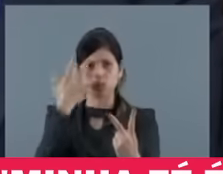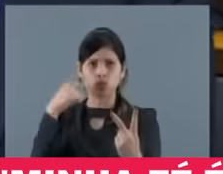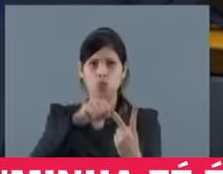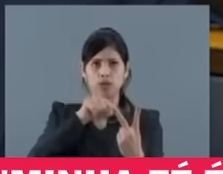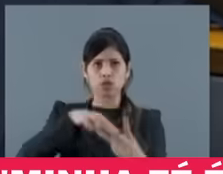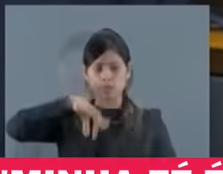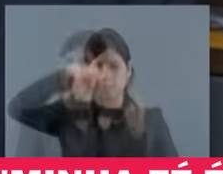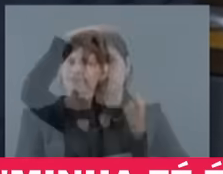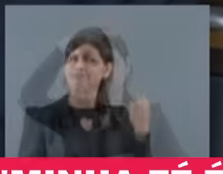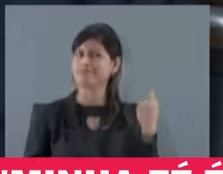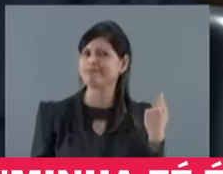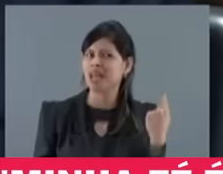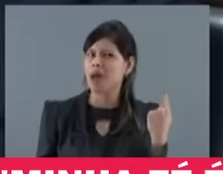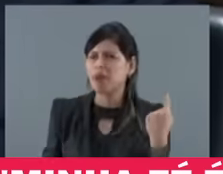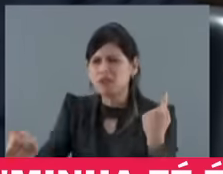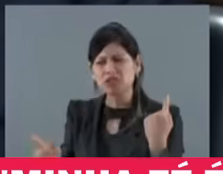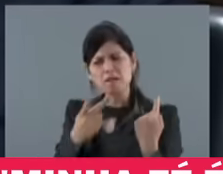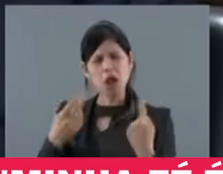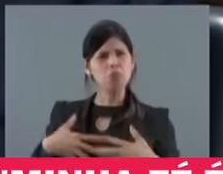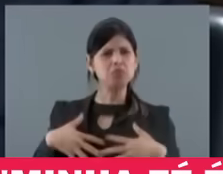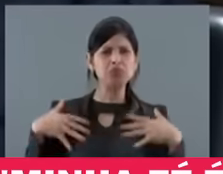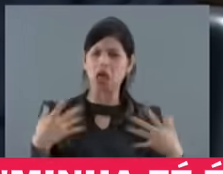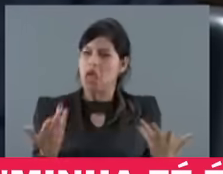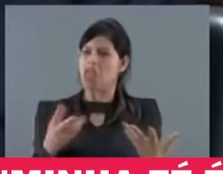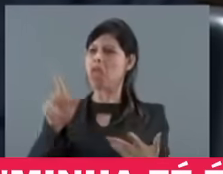senhor, com todo o respeito. O senhor se auto-intitula comunista.